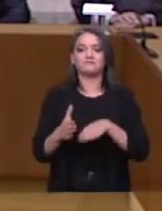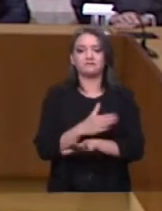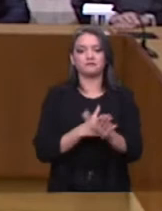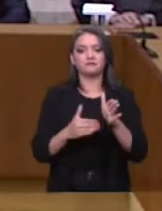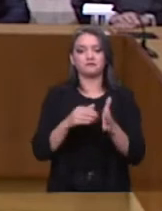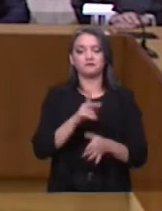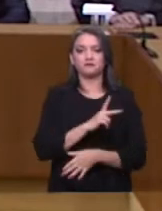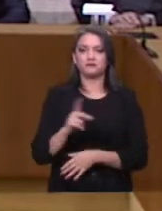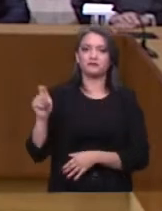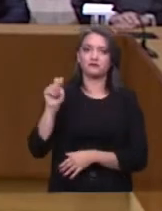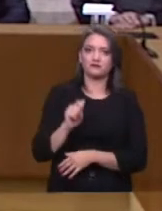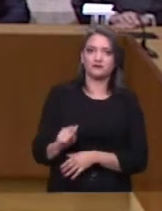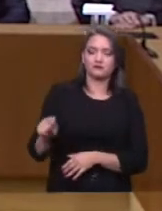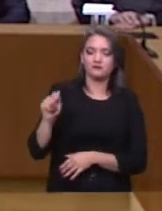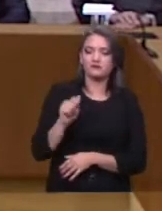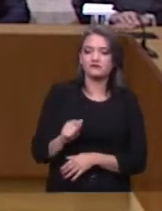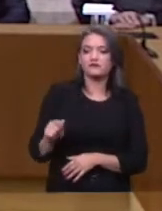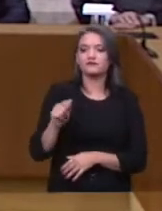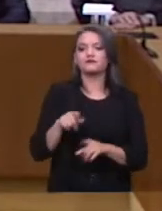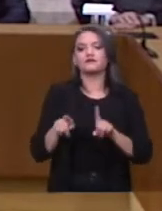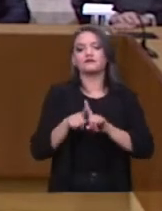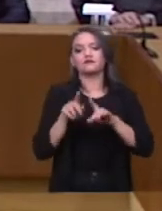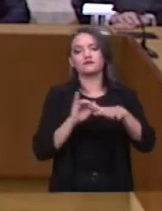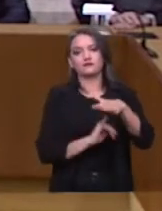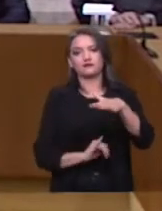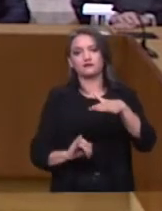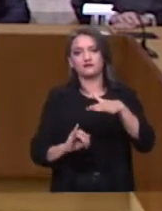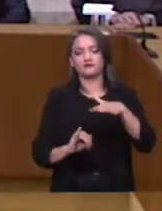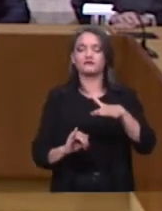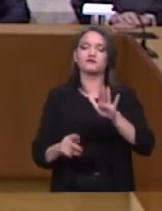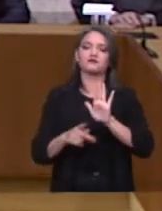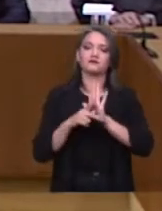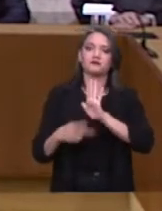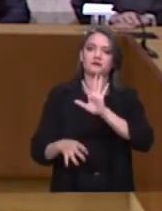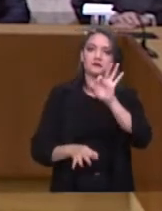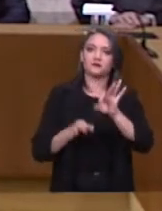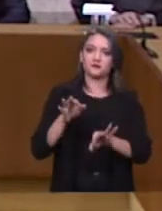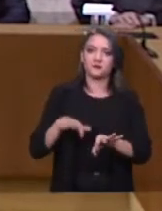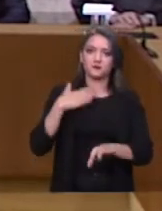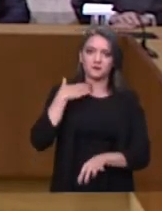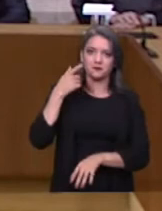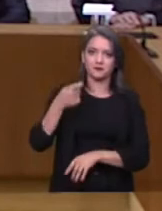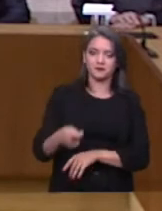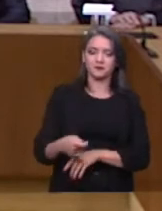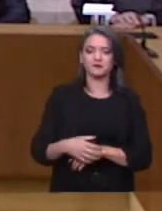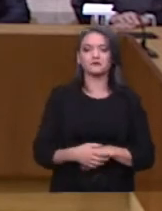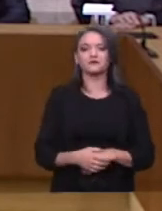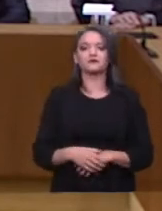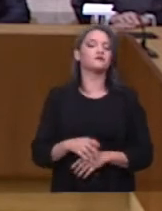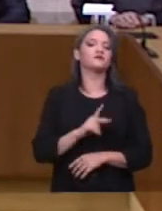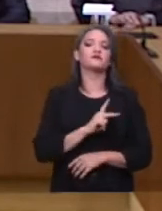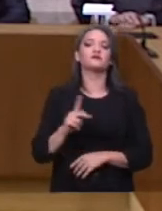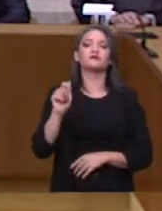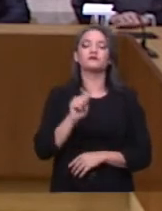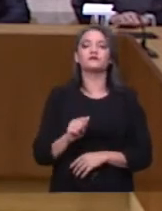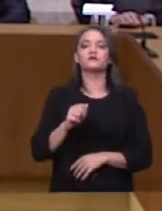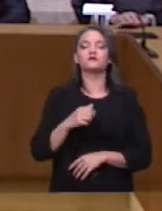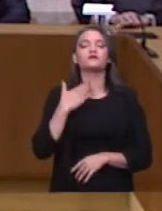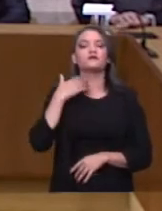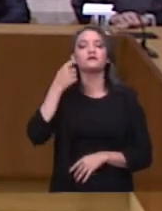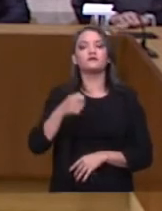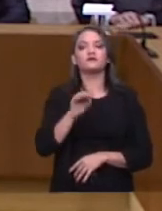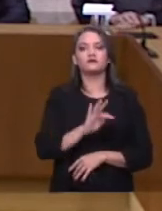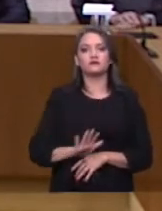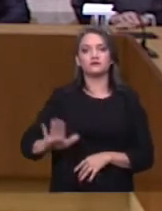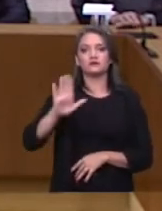os presidentes de associações e institutos da magistratura presidente da associação dos juízes federais